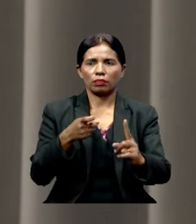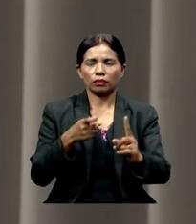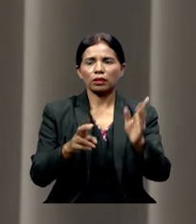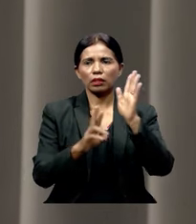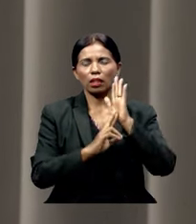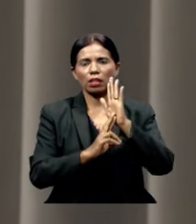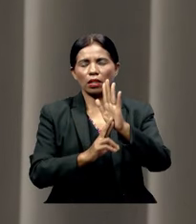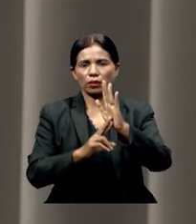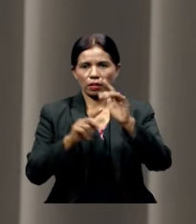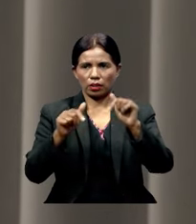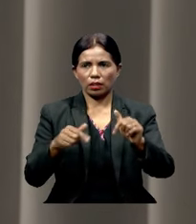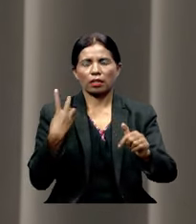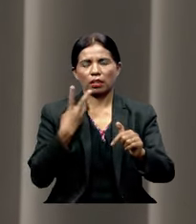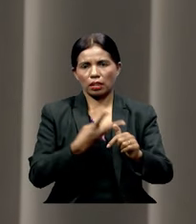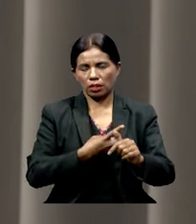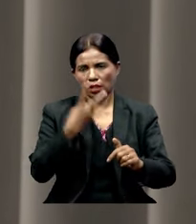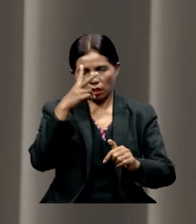né ita hare